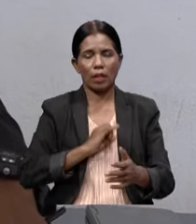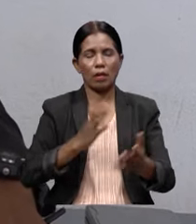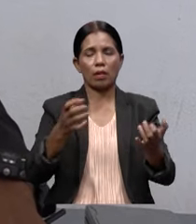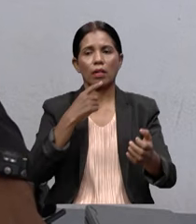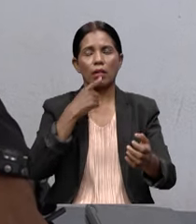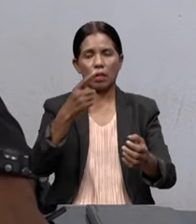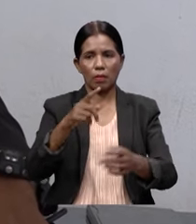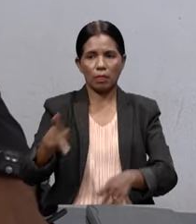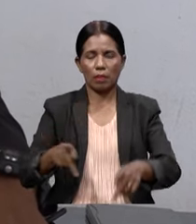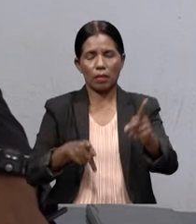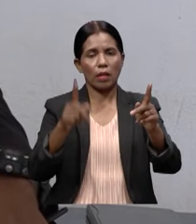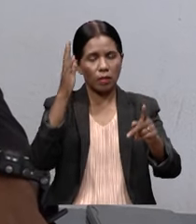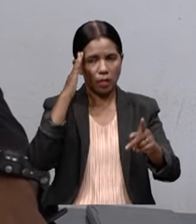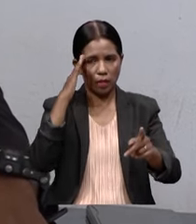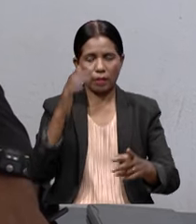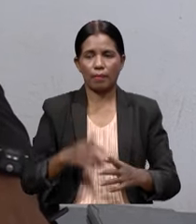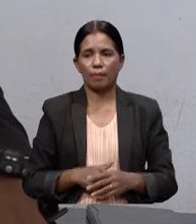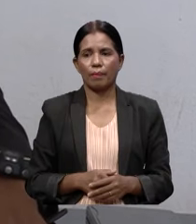para o público para a Tuhate, né?